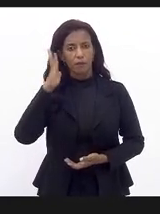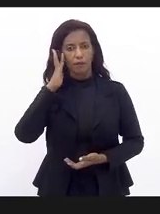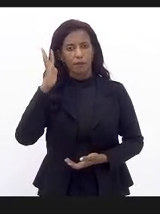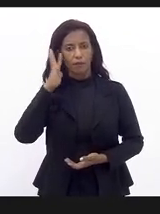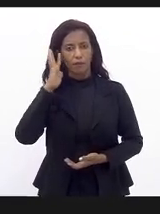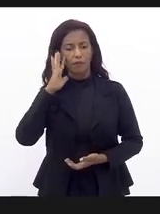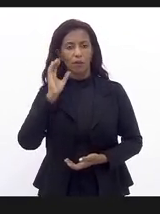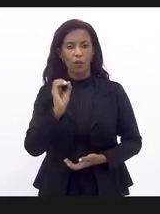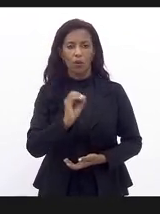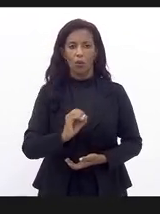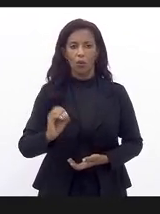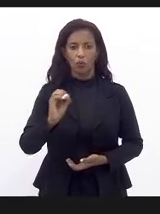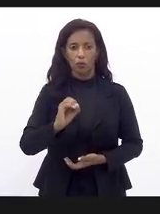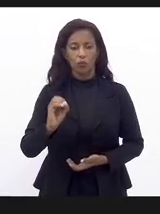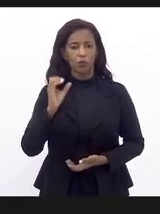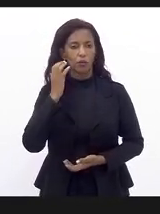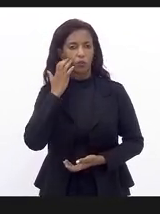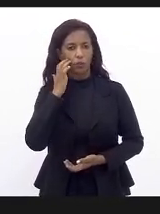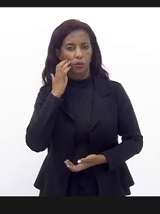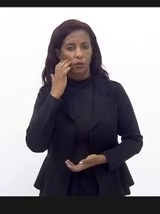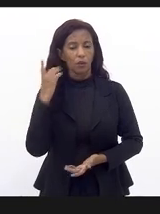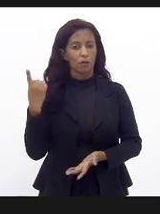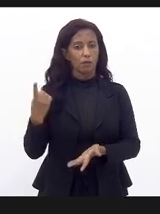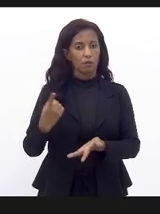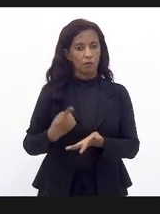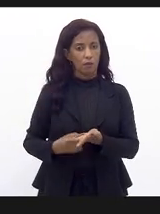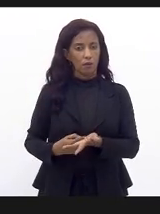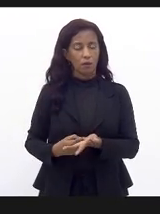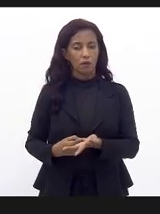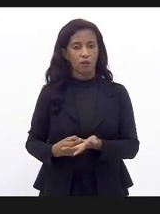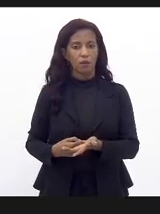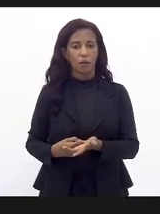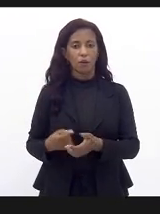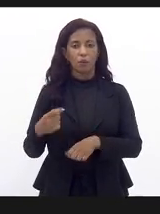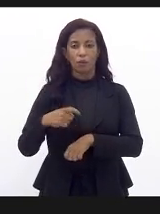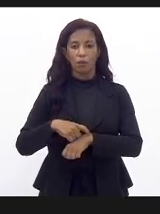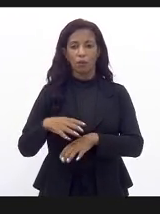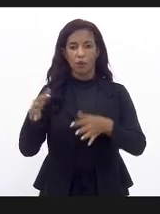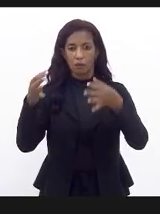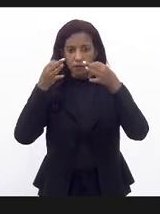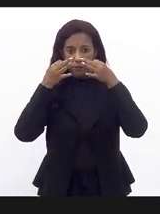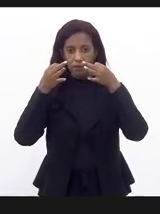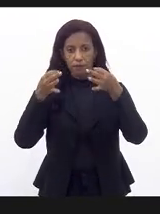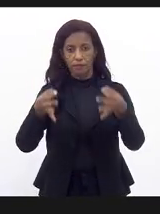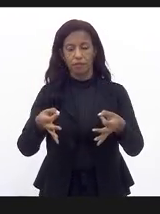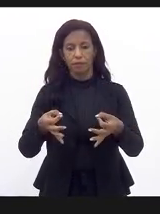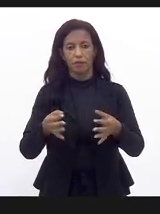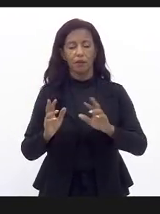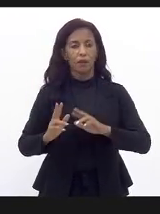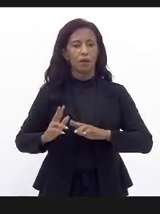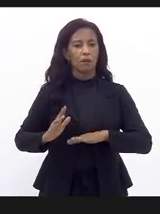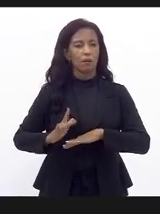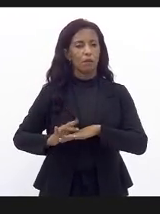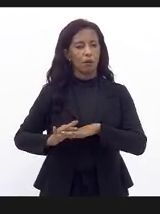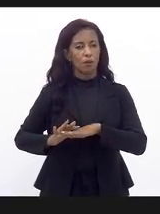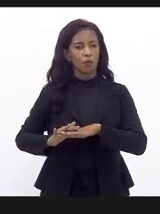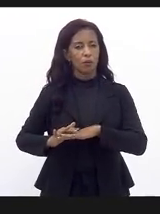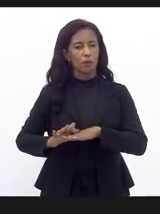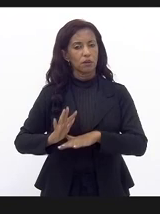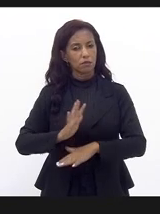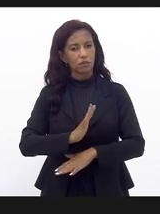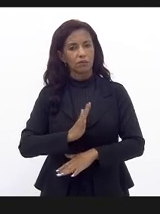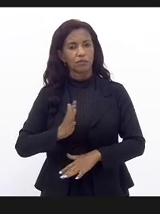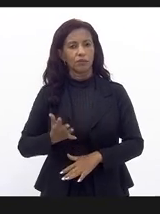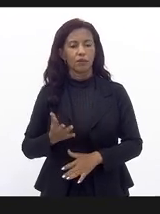o Outubro Rosa, né, que marca um momento para chamar a atenção para uma doença tão terrível,